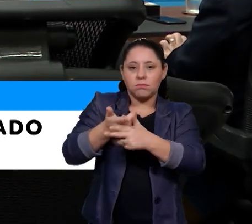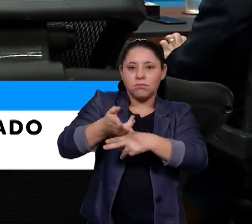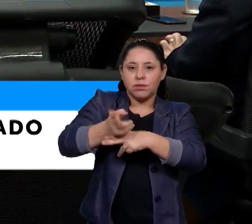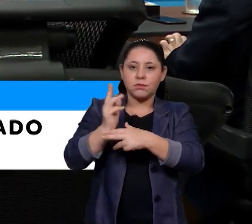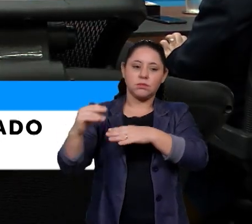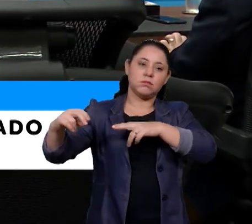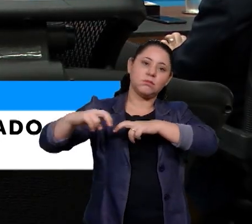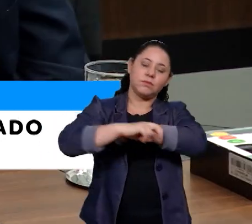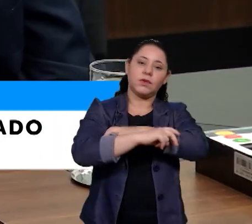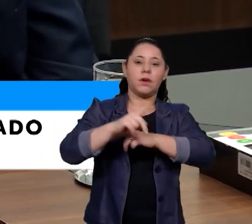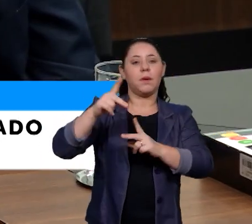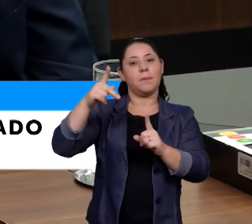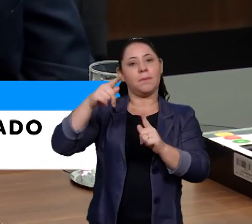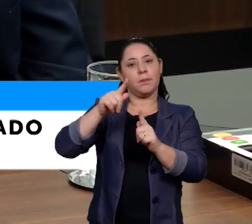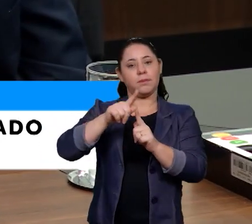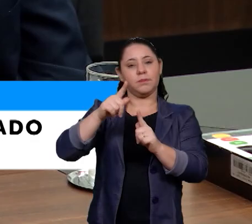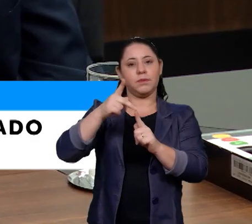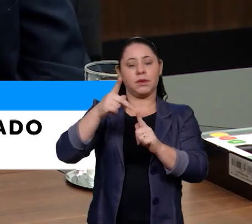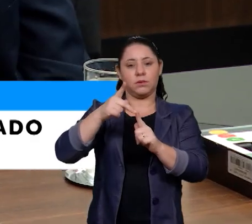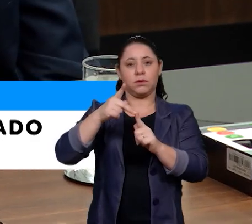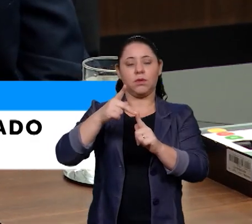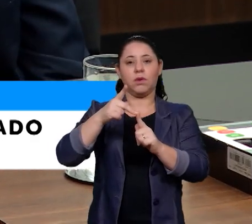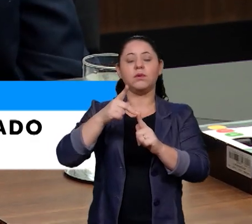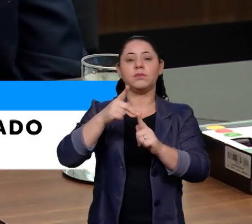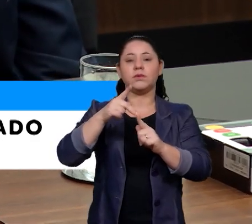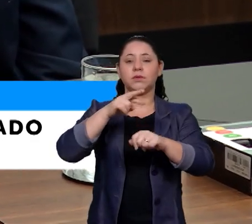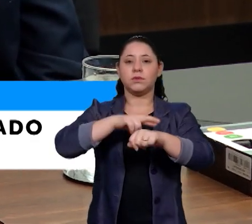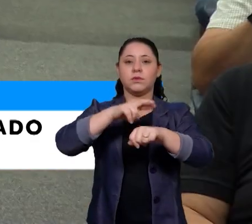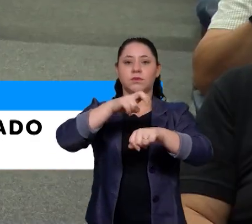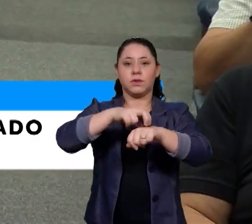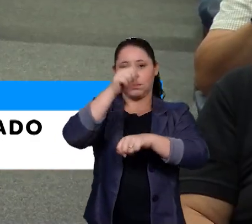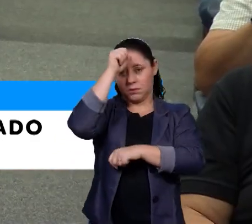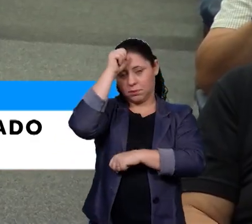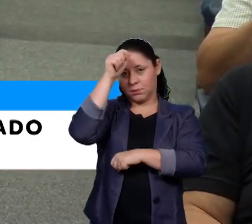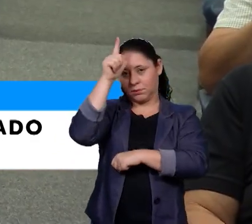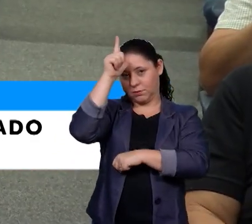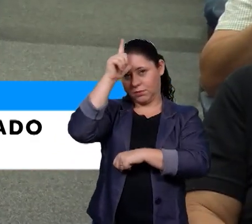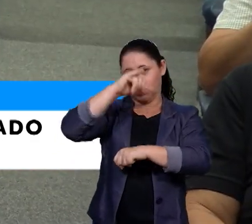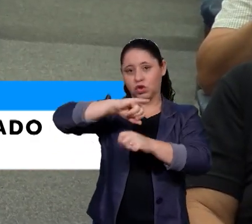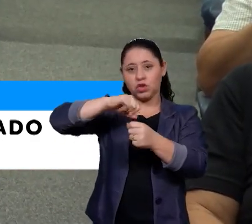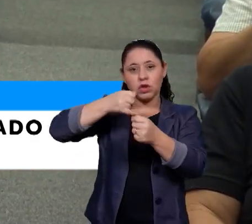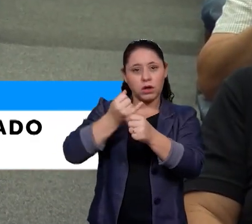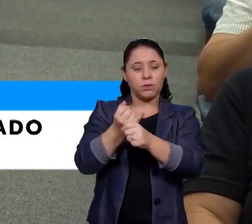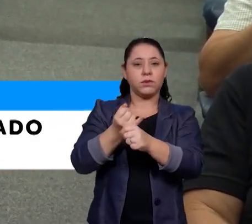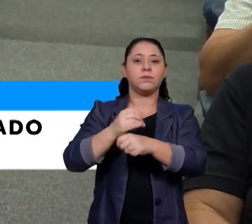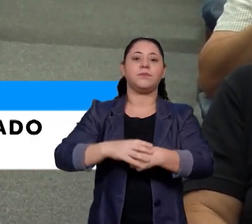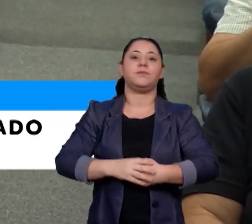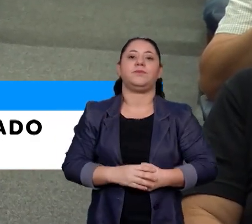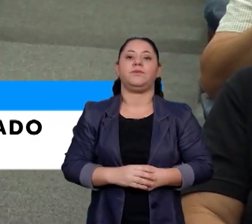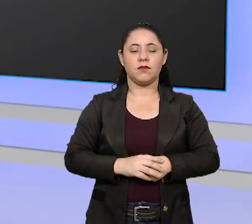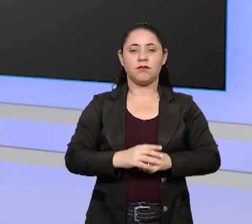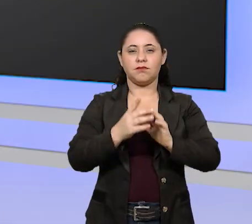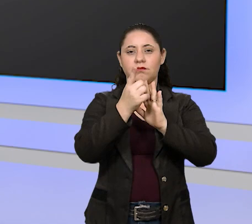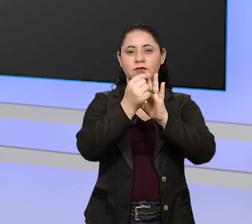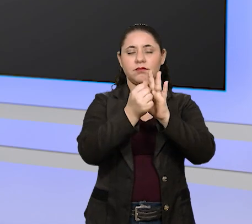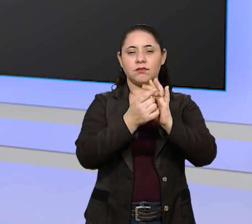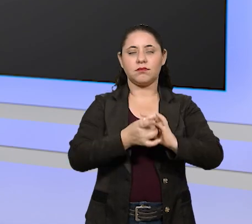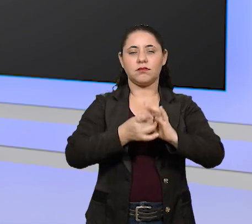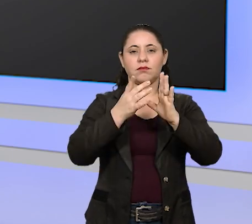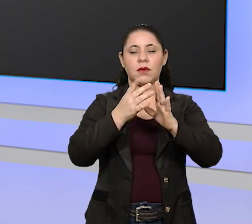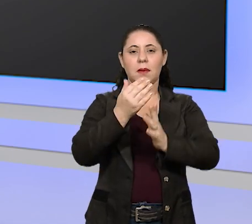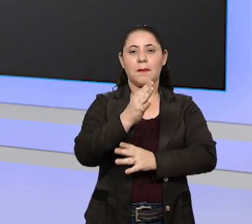serão implantados em Pedro Gomes, Rio Verde de Mato Grosso, São Gabriel do Oeste e Jaraguari.